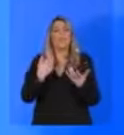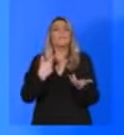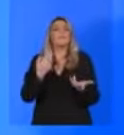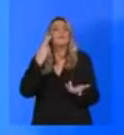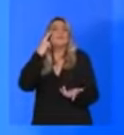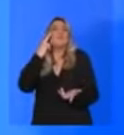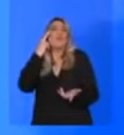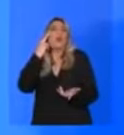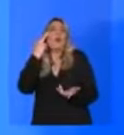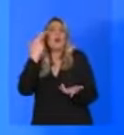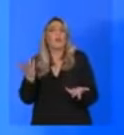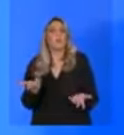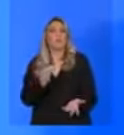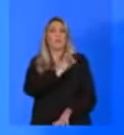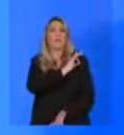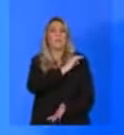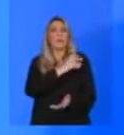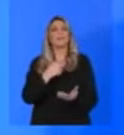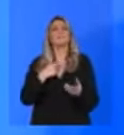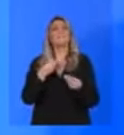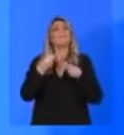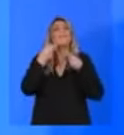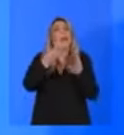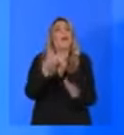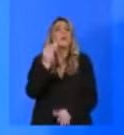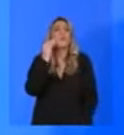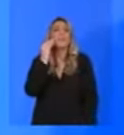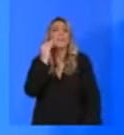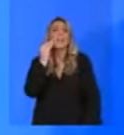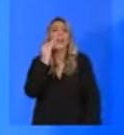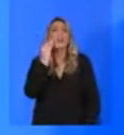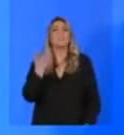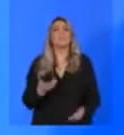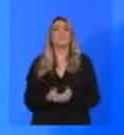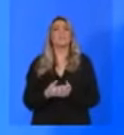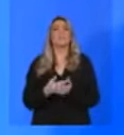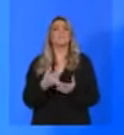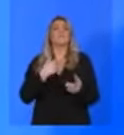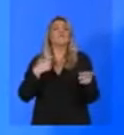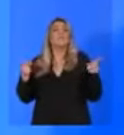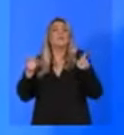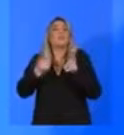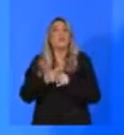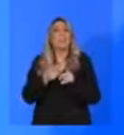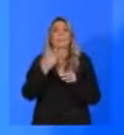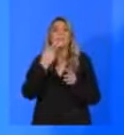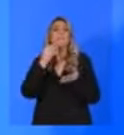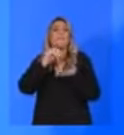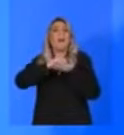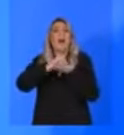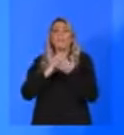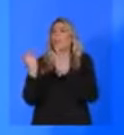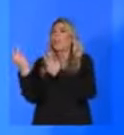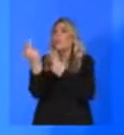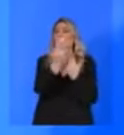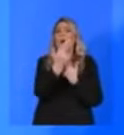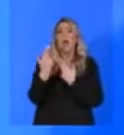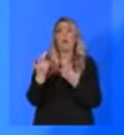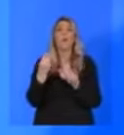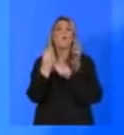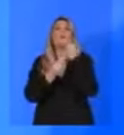Prefeito gerar mais oportunidad gerar reduzir desigualdad nessa cidade como através da